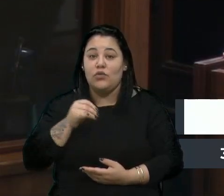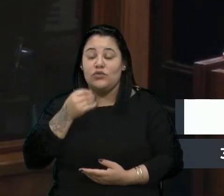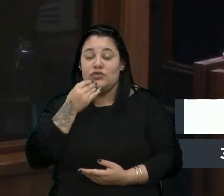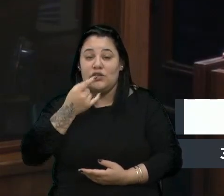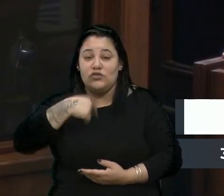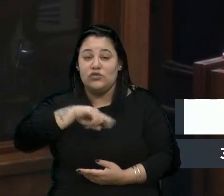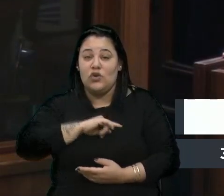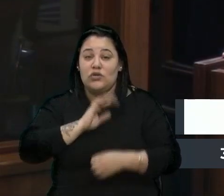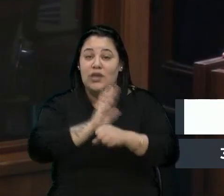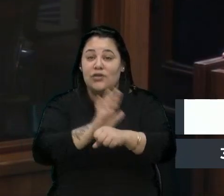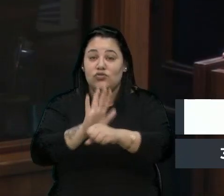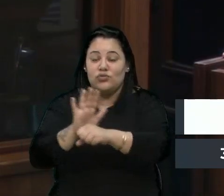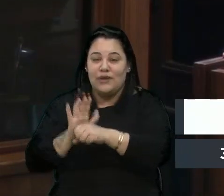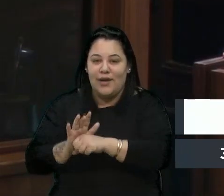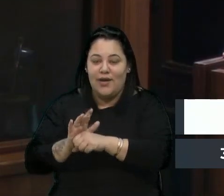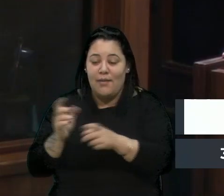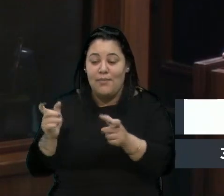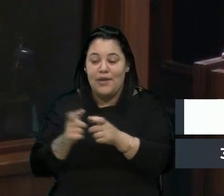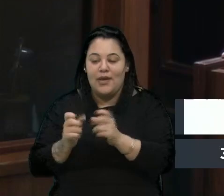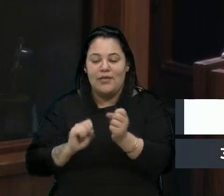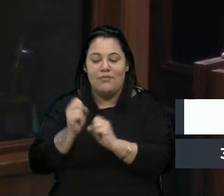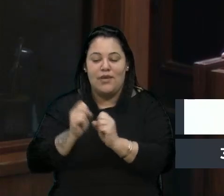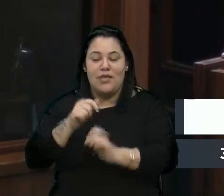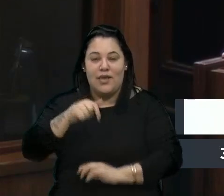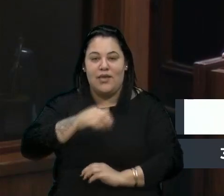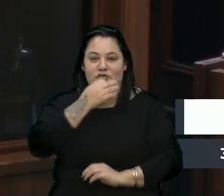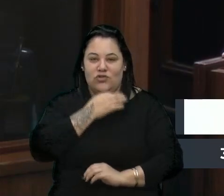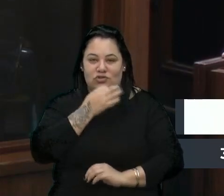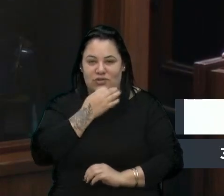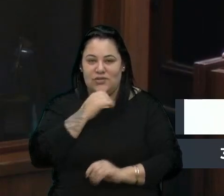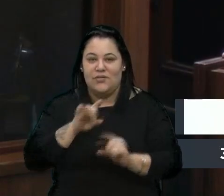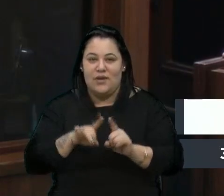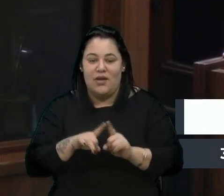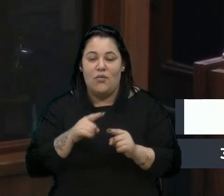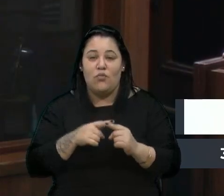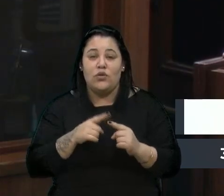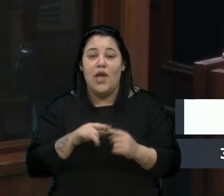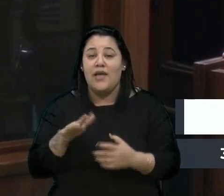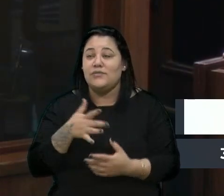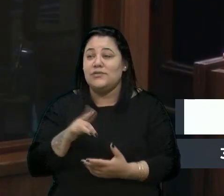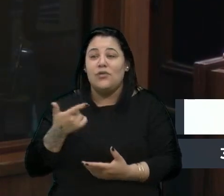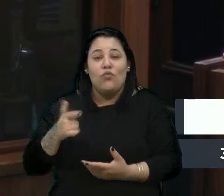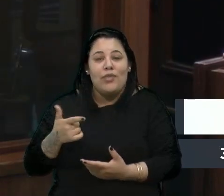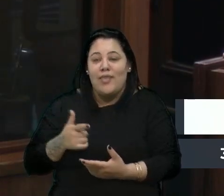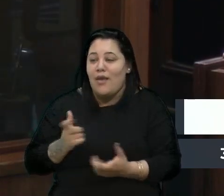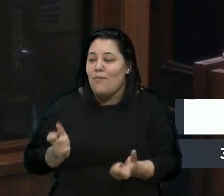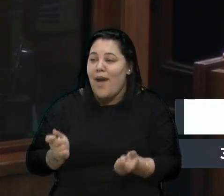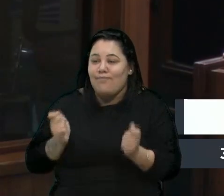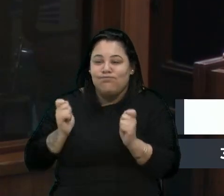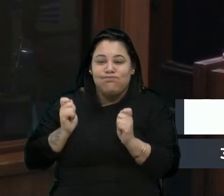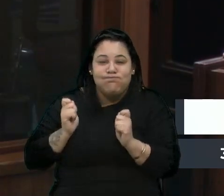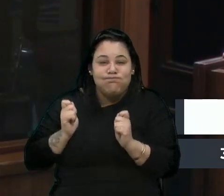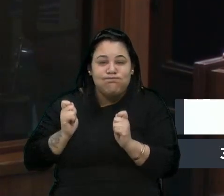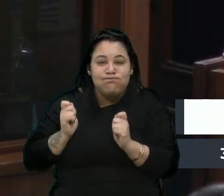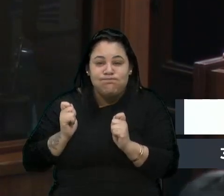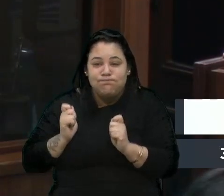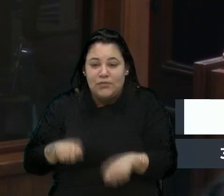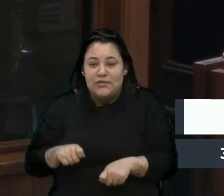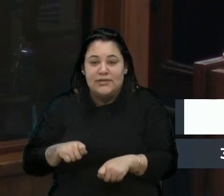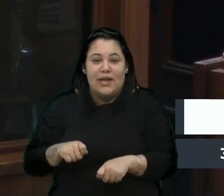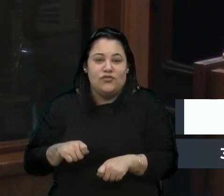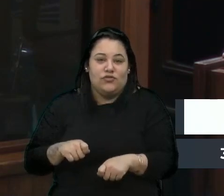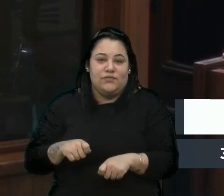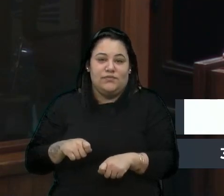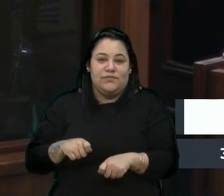as pequenas empresas de Caxias do Sul, que muitas vezes não têm a capacidade financeira de pagar um software